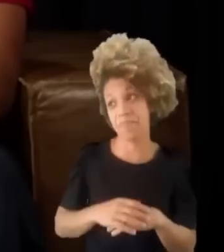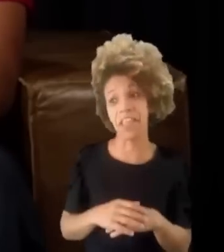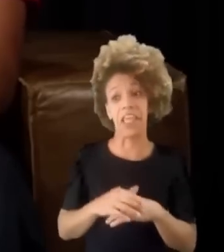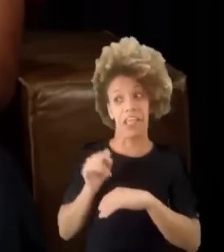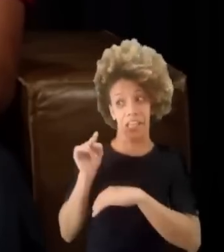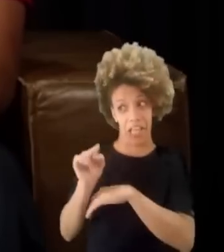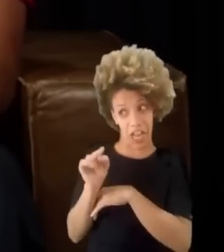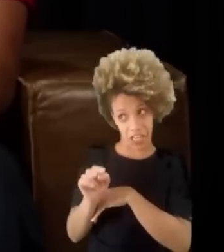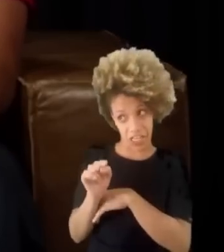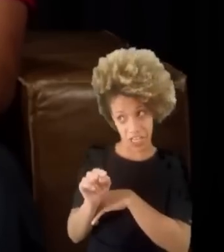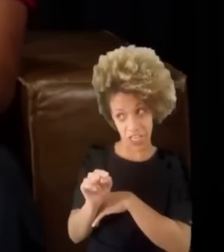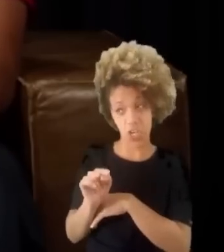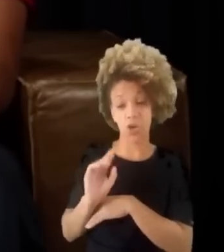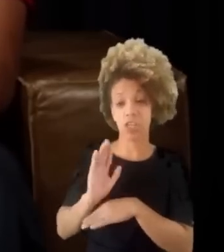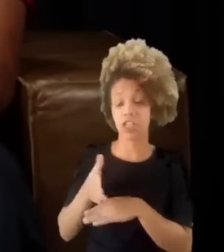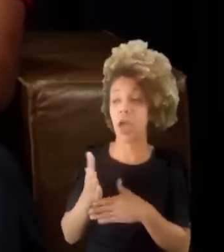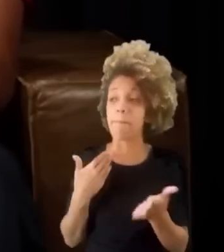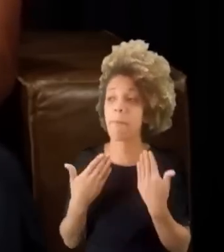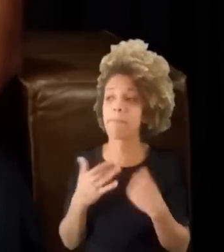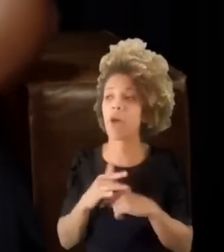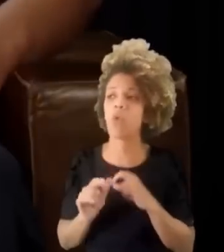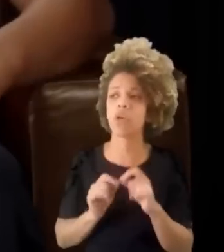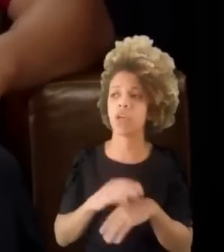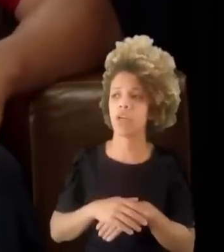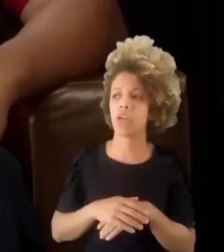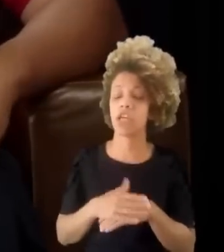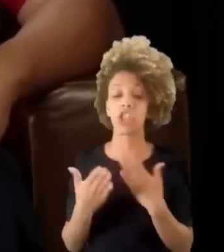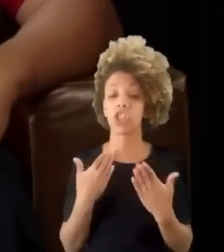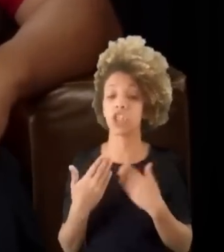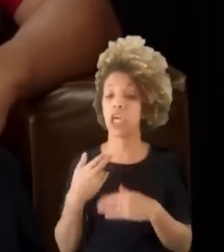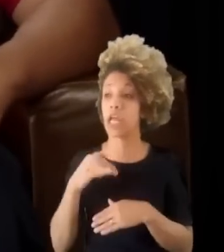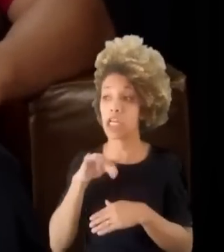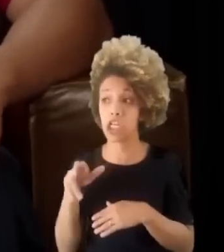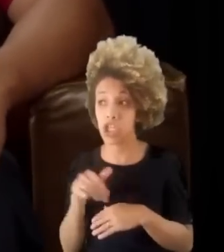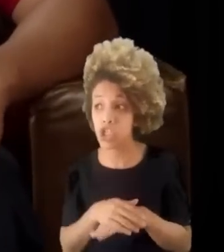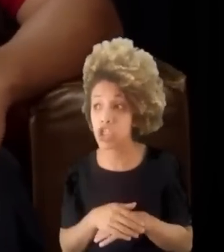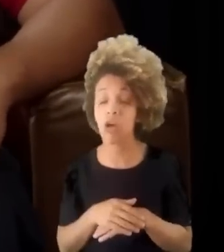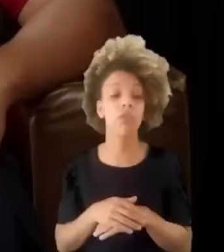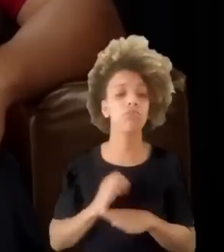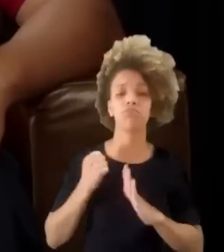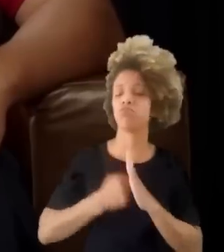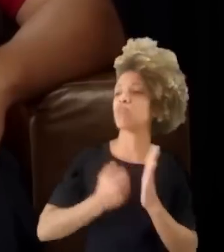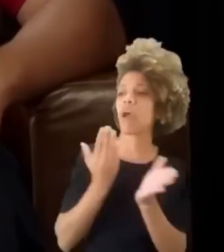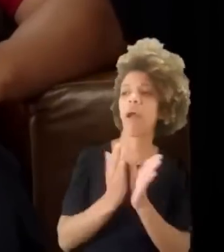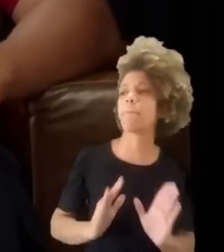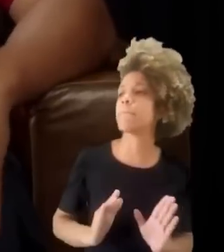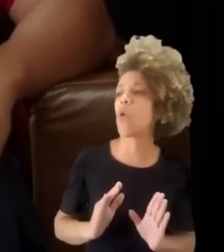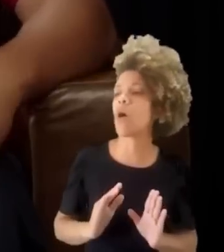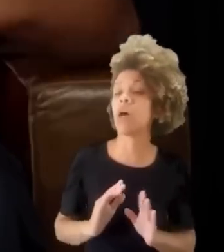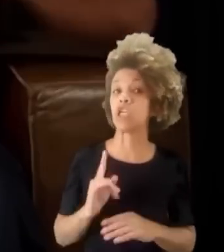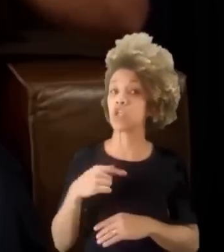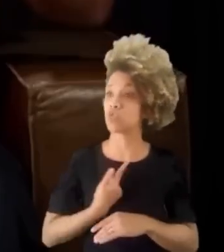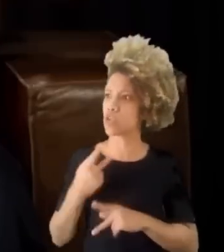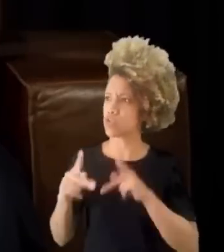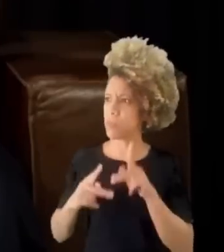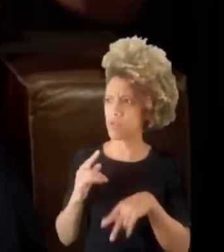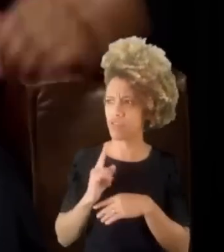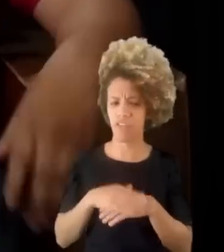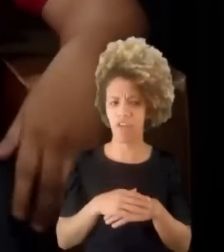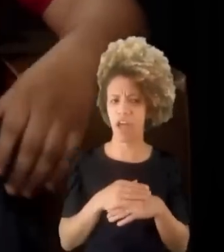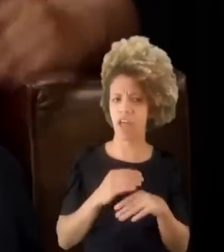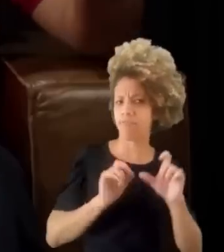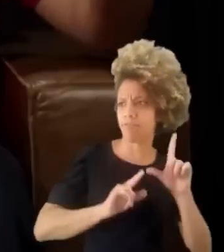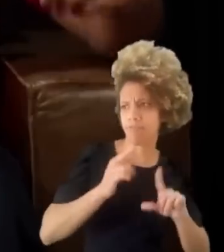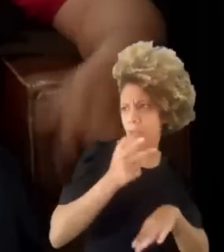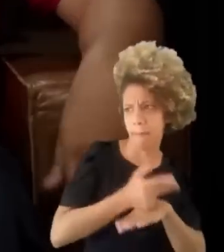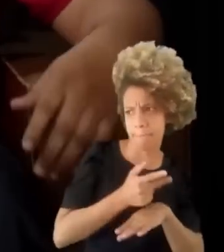tá ligado e ali uma das coisas que nós dialogava é mano nós já fala na Mídia Ninja nós já falamos quebrando no Tabu nós já falasse uma coisa e o nosso povo não vai